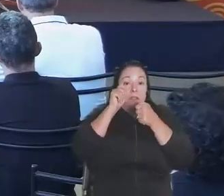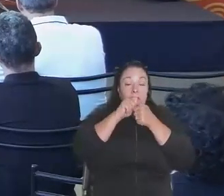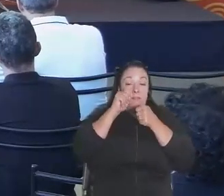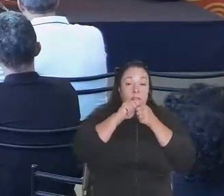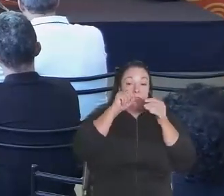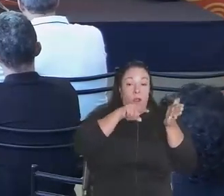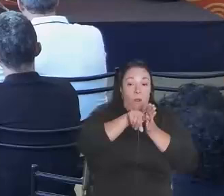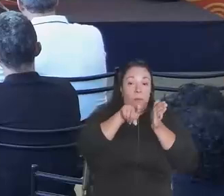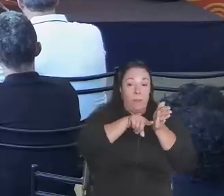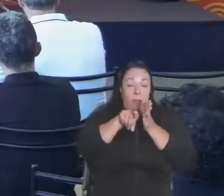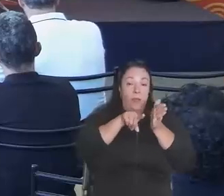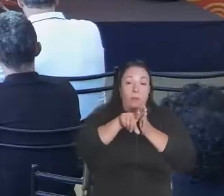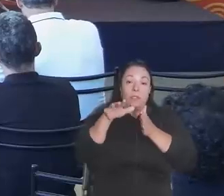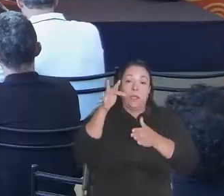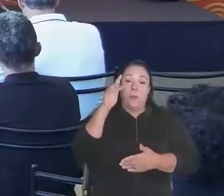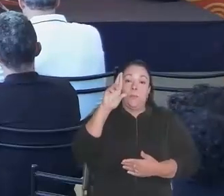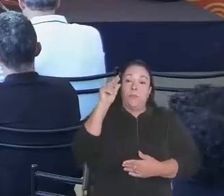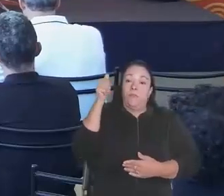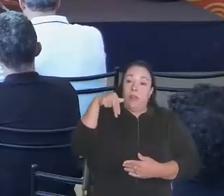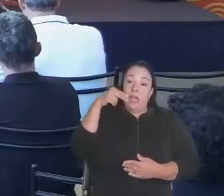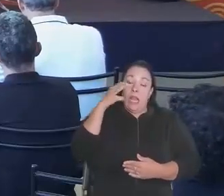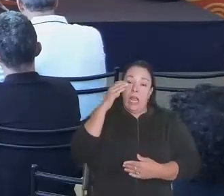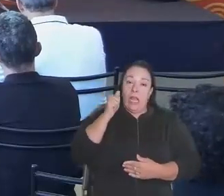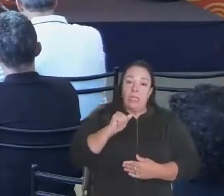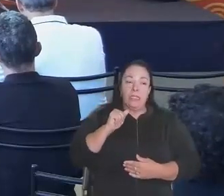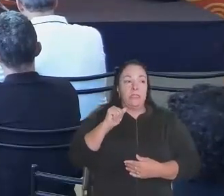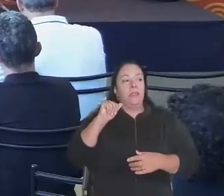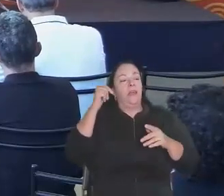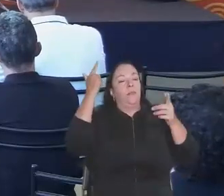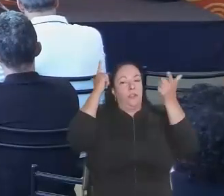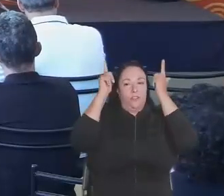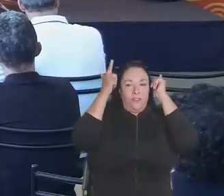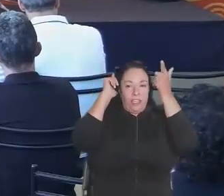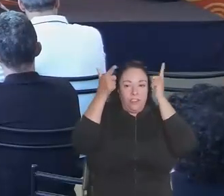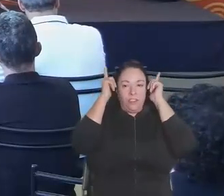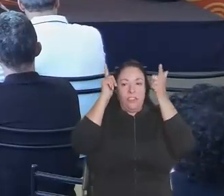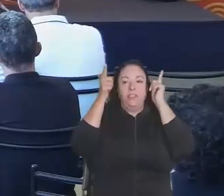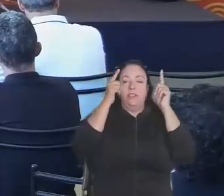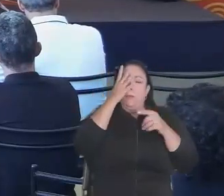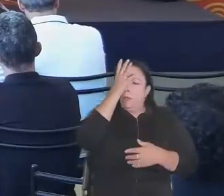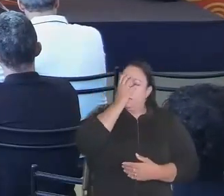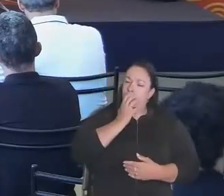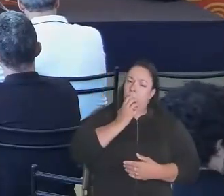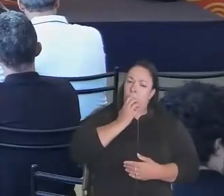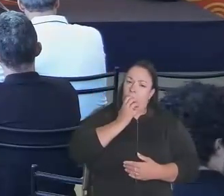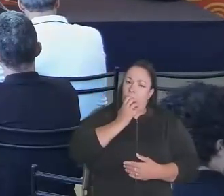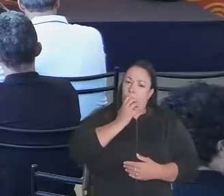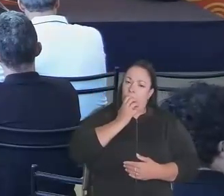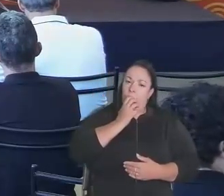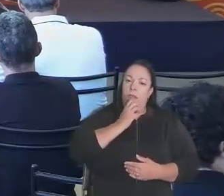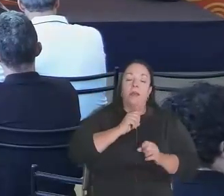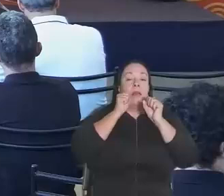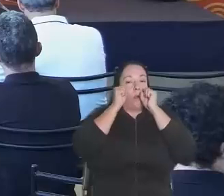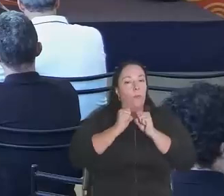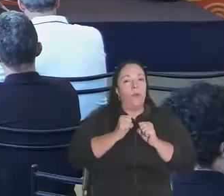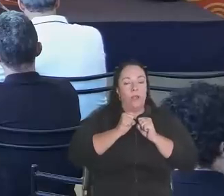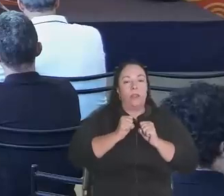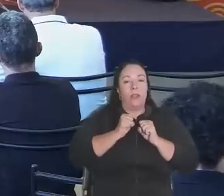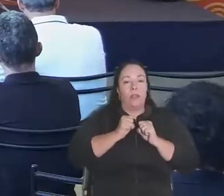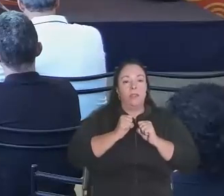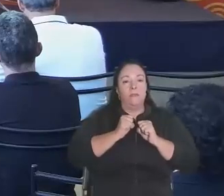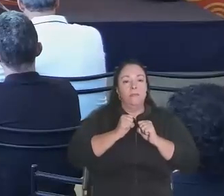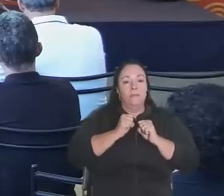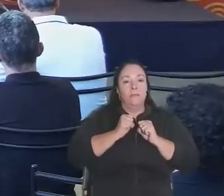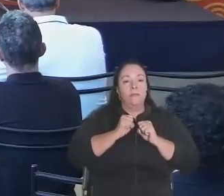algumas perguntas para o França, se ele era uma pessoa mais divertida, mais séria, para que eu